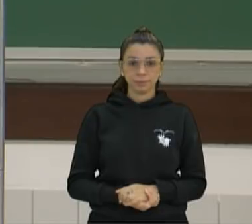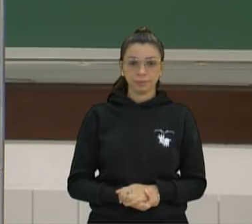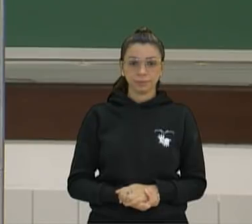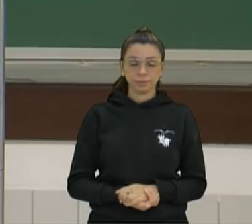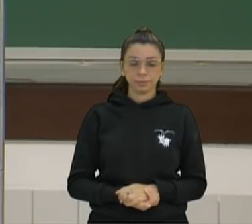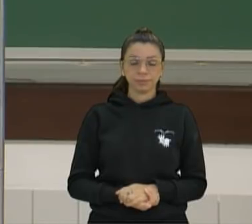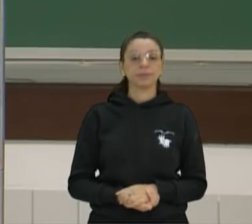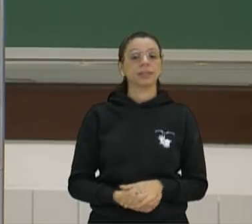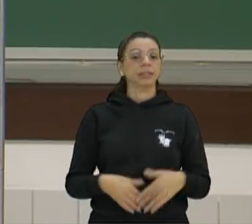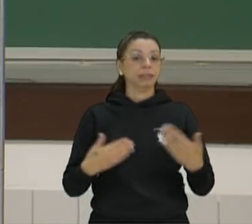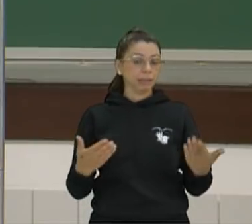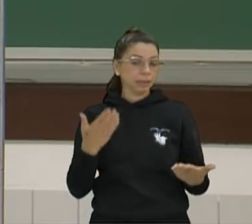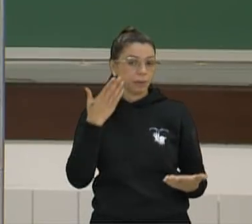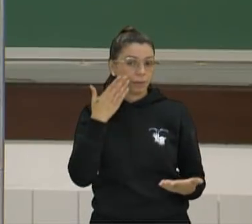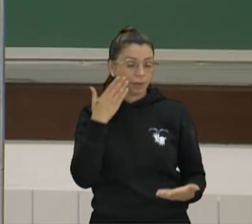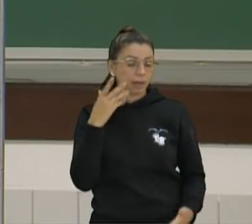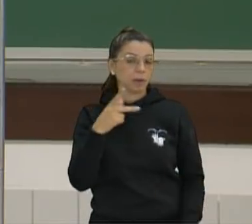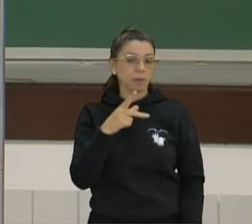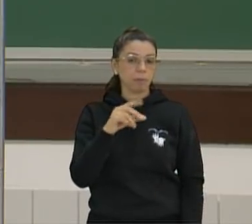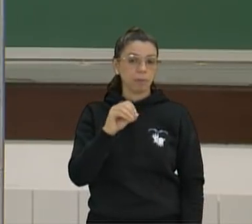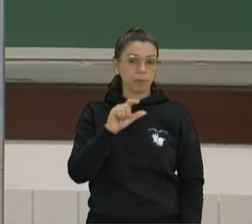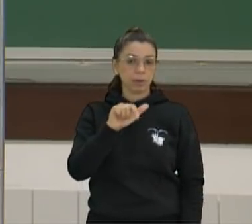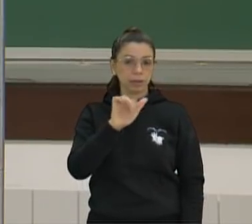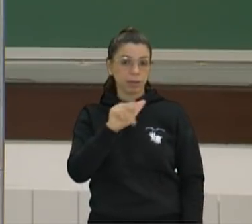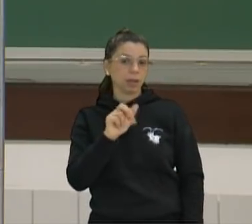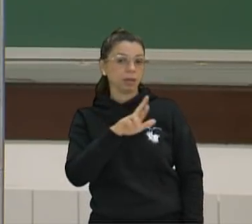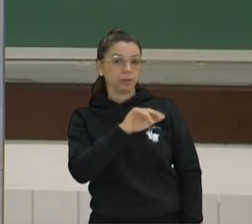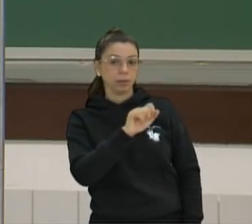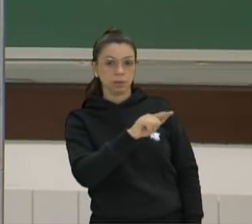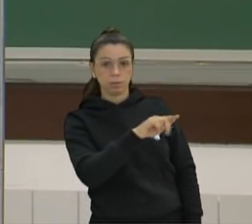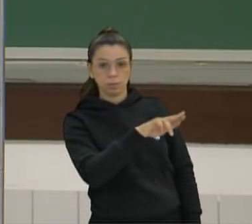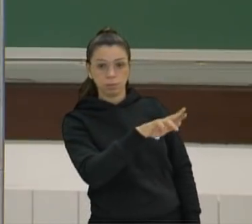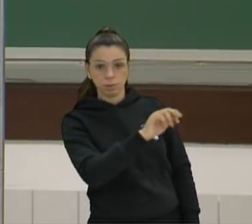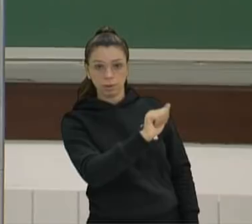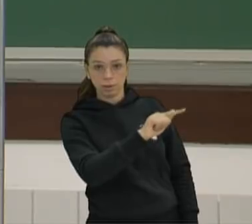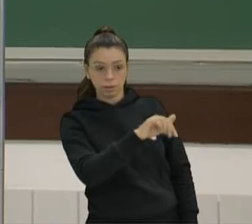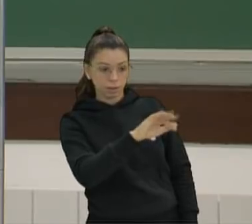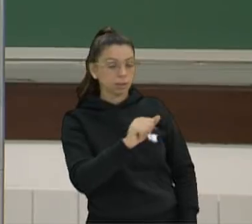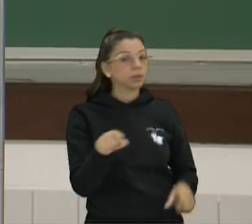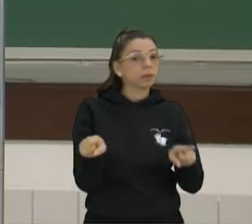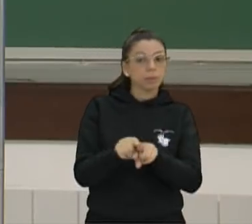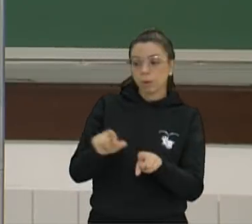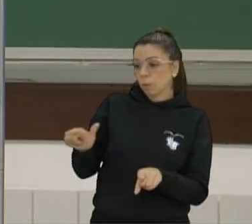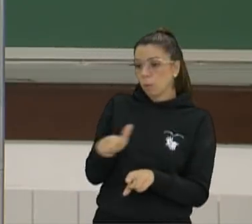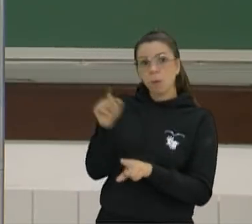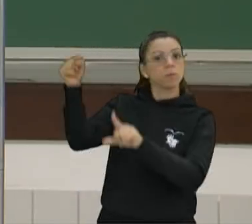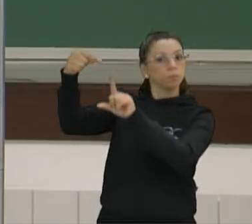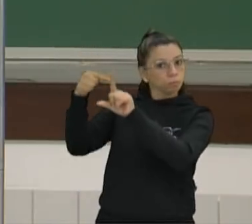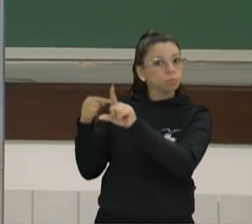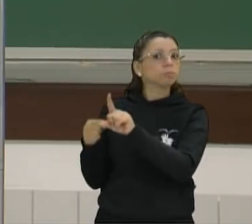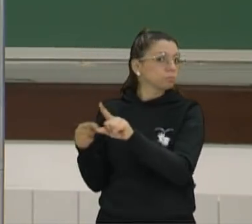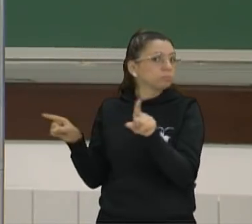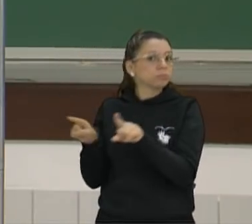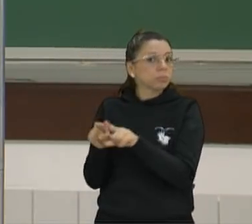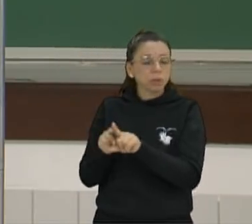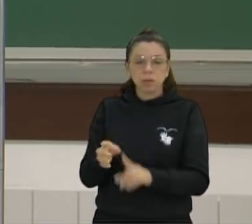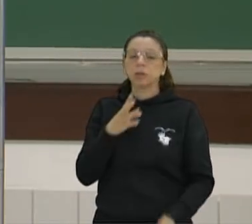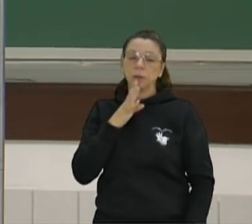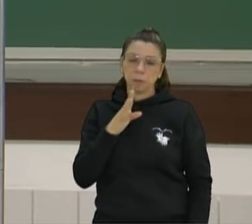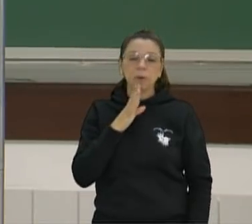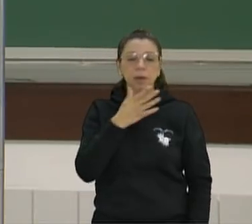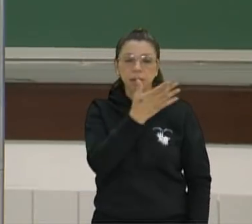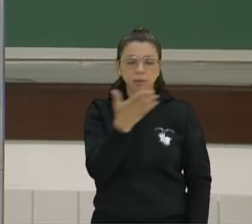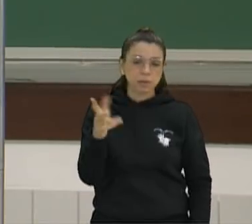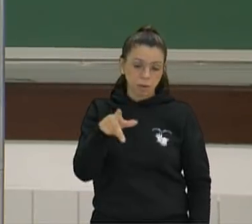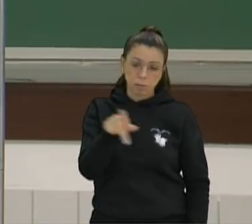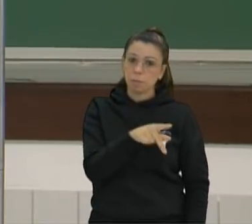além dos poliedros de Platão, ou poliedros regulares, nós temos outros tipos de poliedros que você até conhece bem, que as